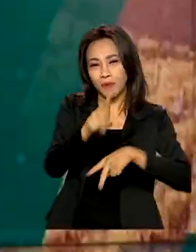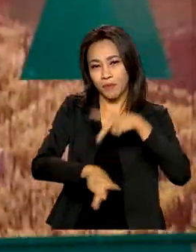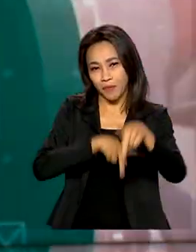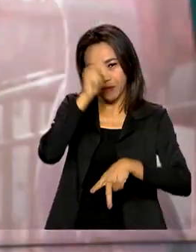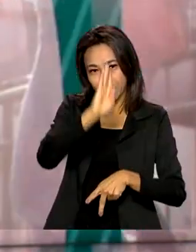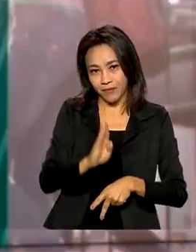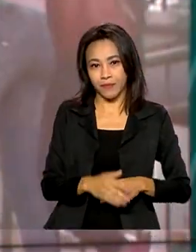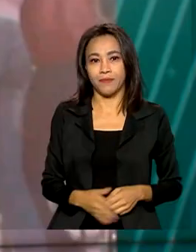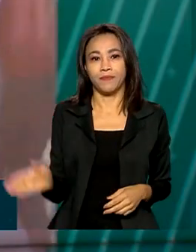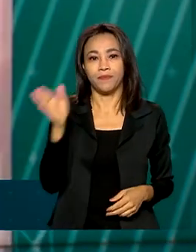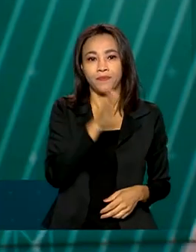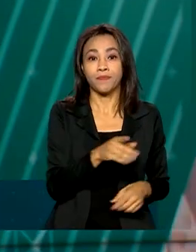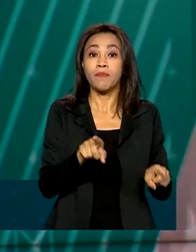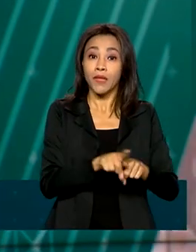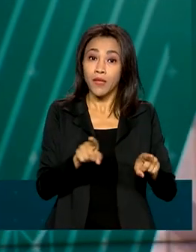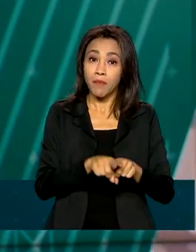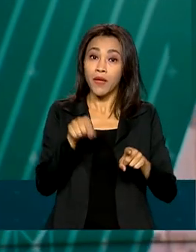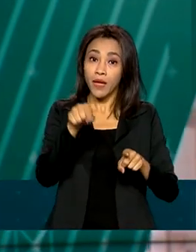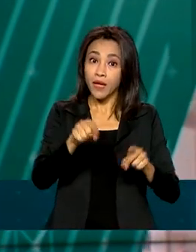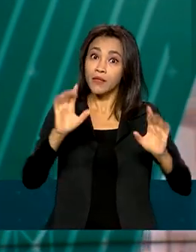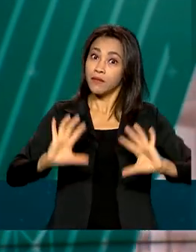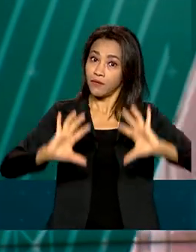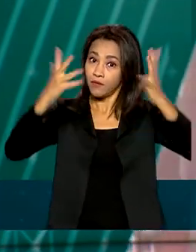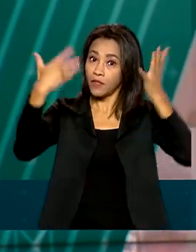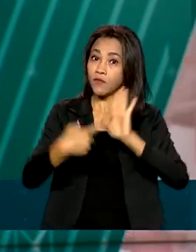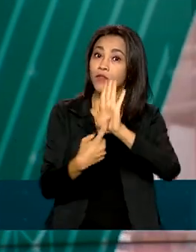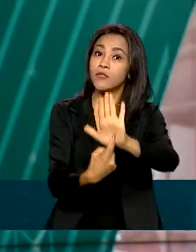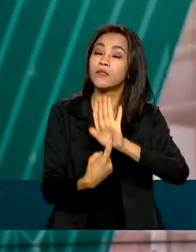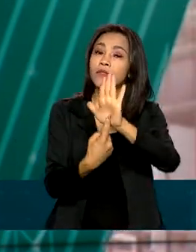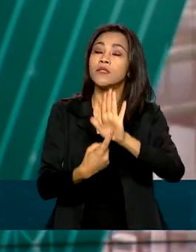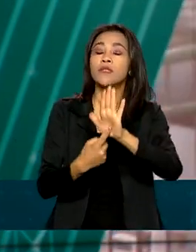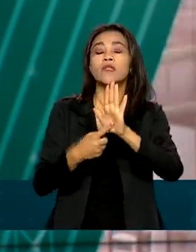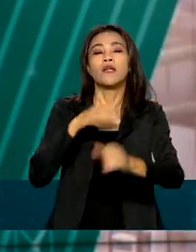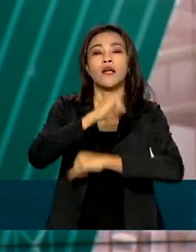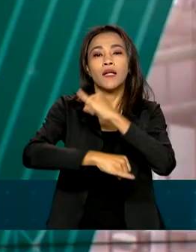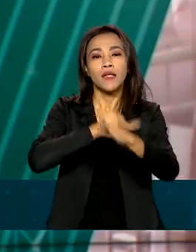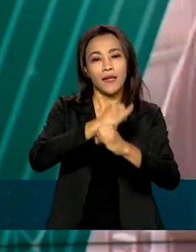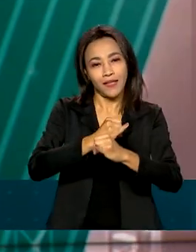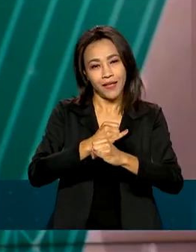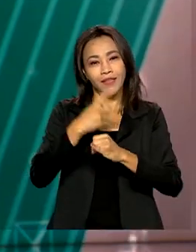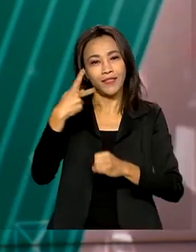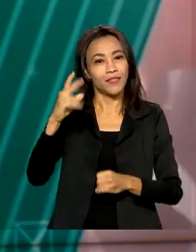O espetáculo também foi transmitido pela internet nas redes sociais da Rádio Nacional do Brasil.